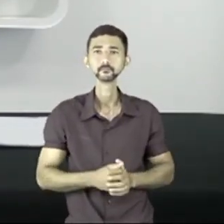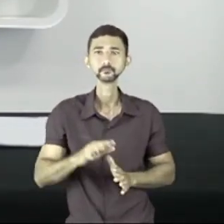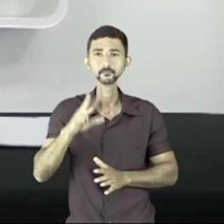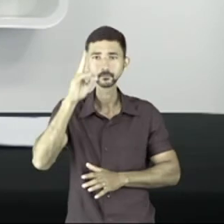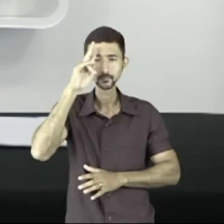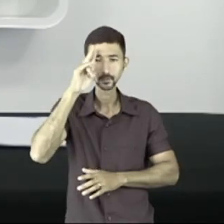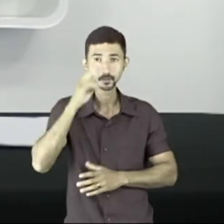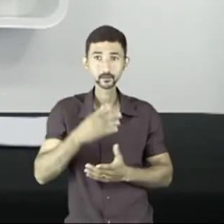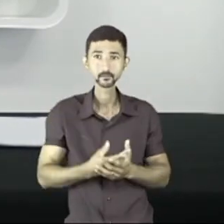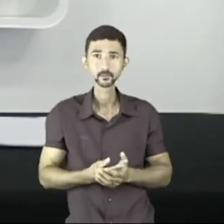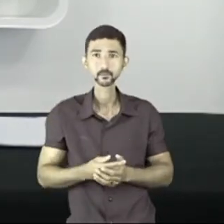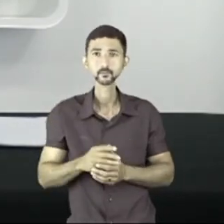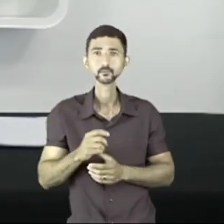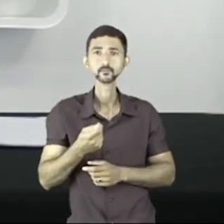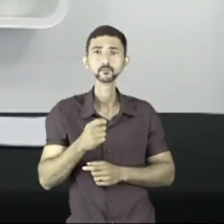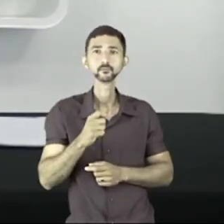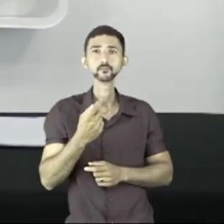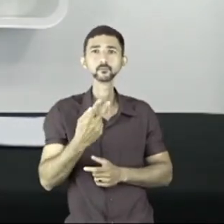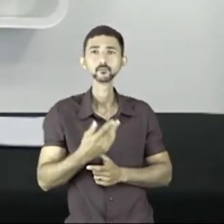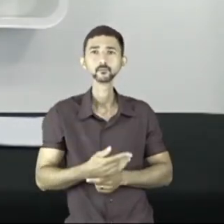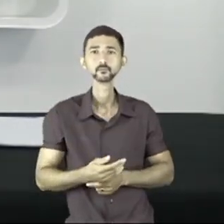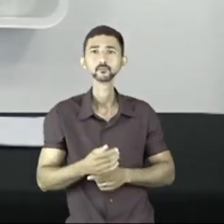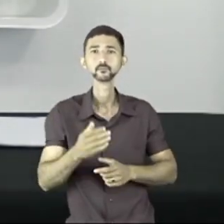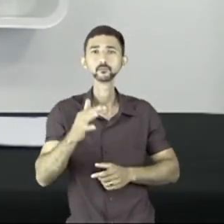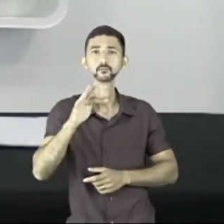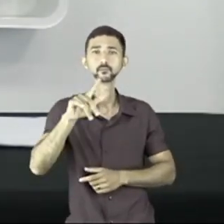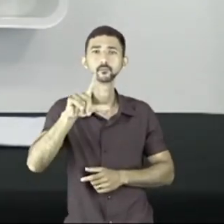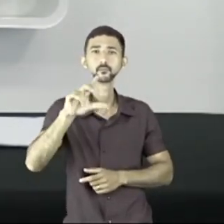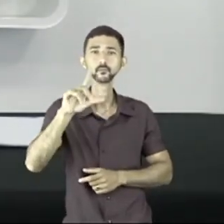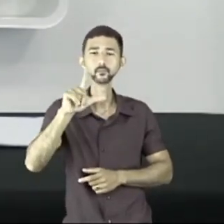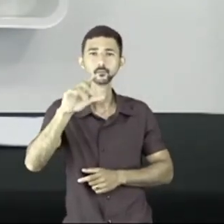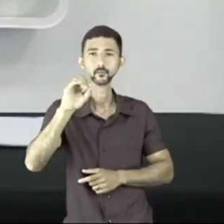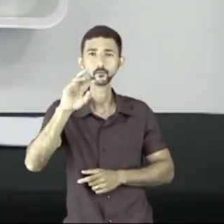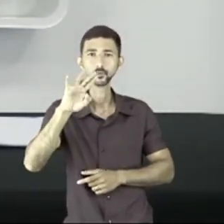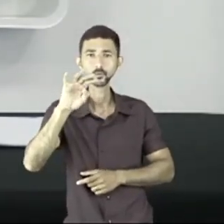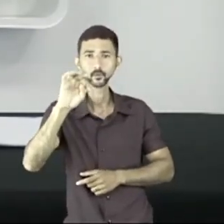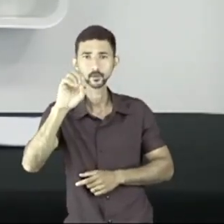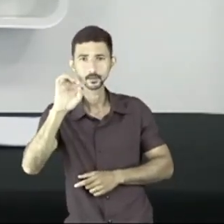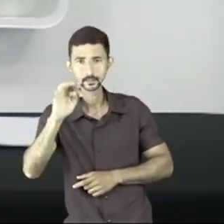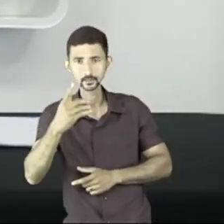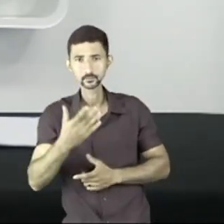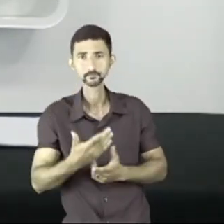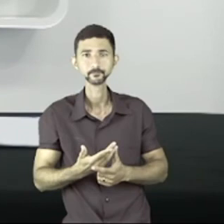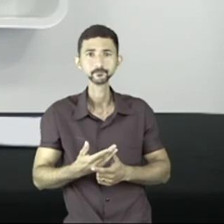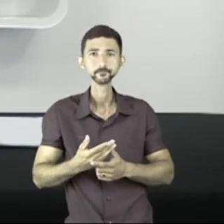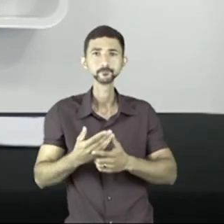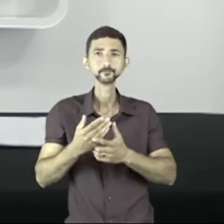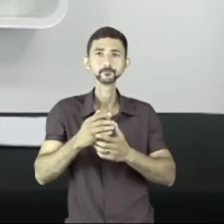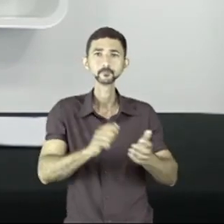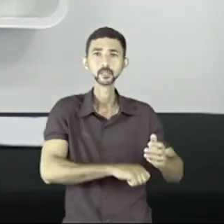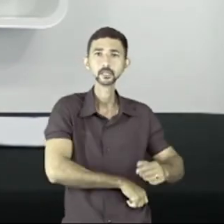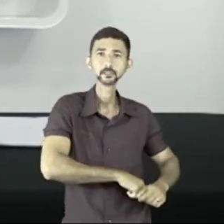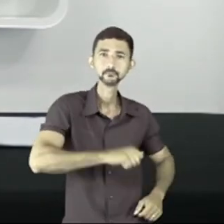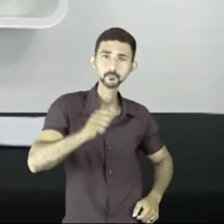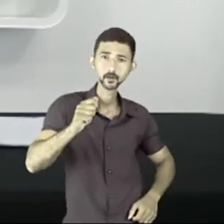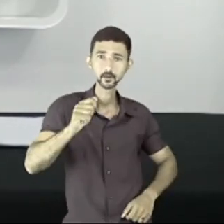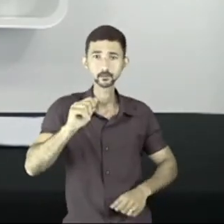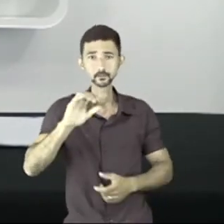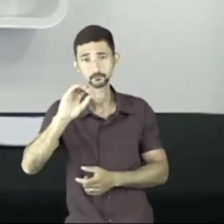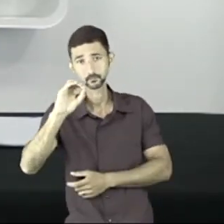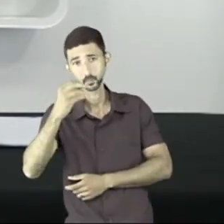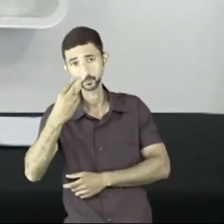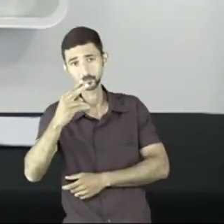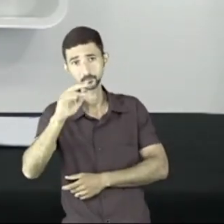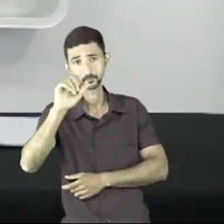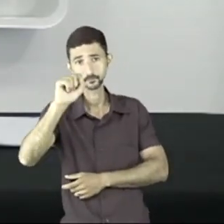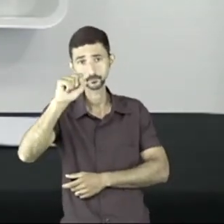Lembra? Florete, espada e sabre. Agora você vai escolher o que você quer fazer. Se